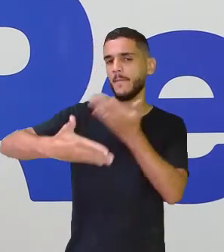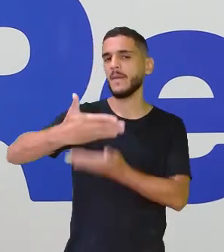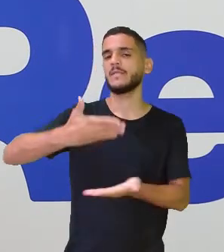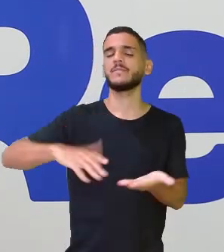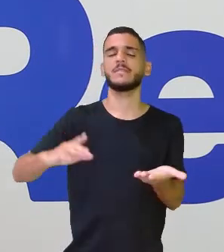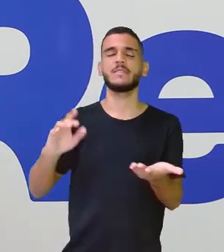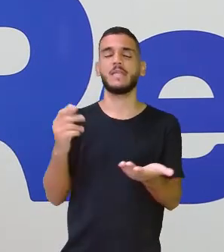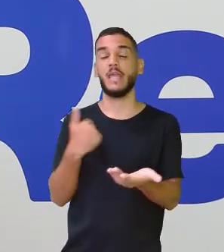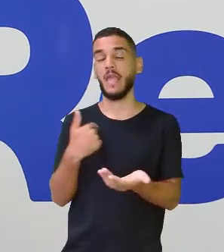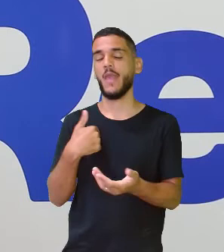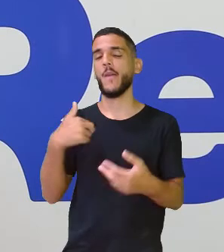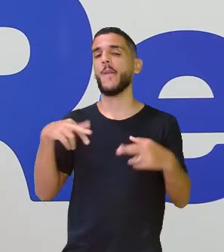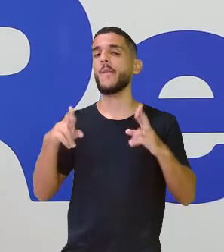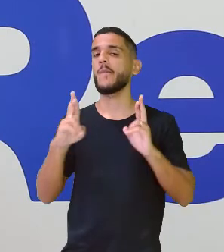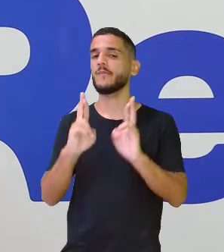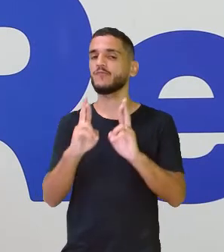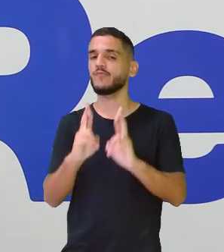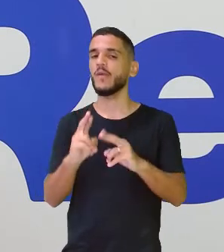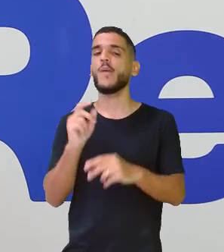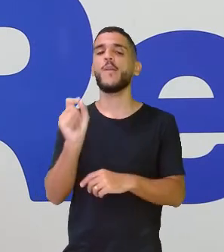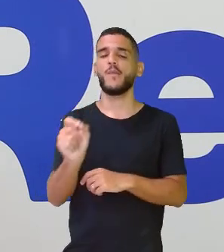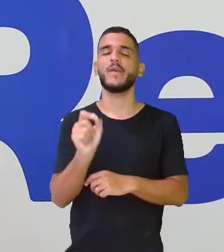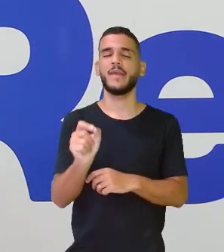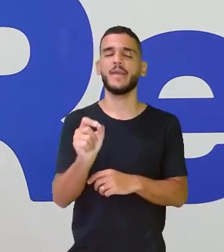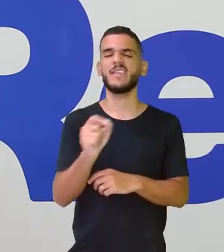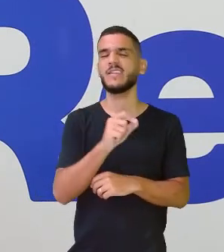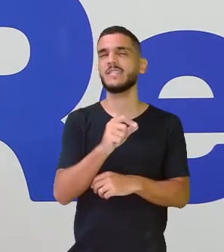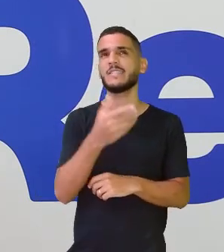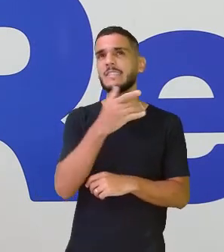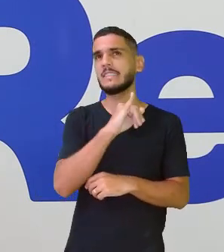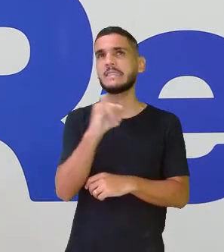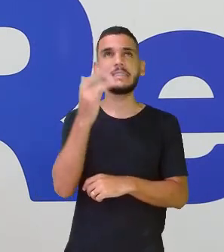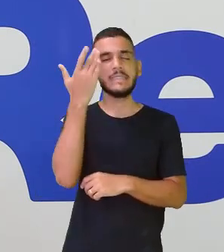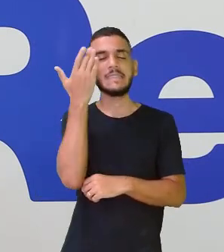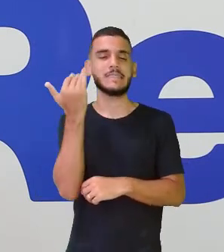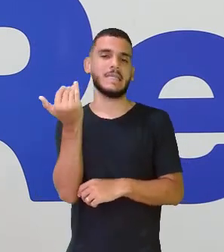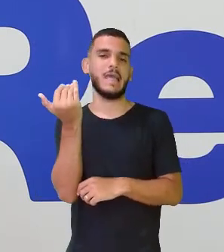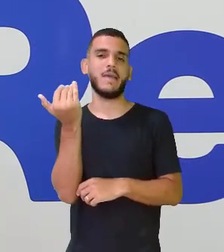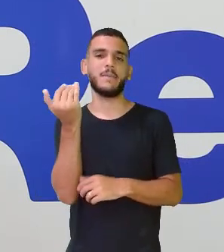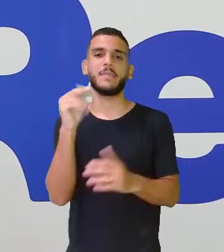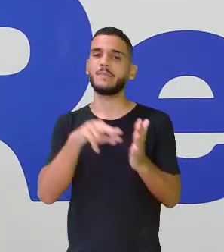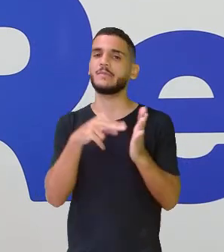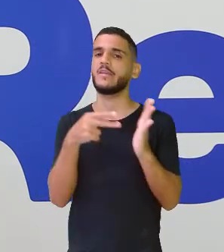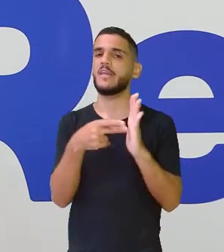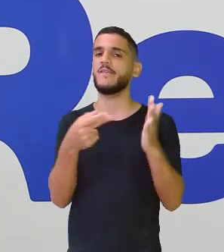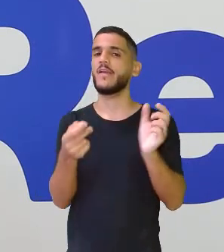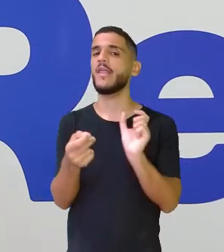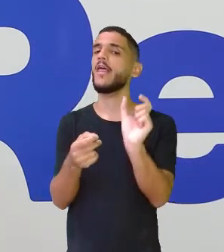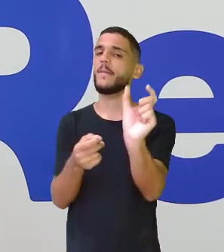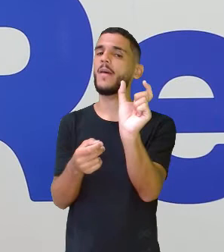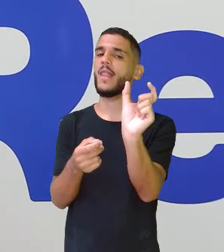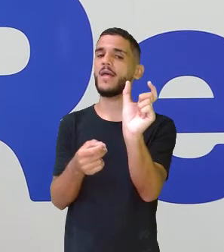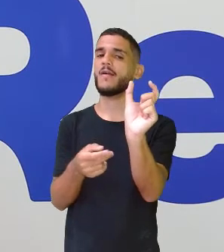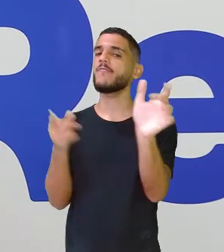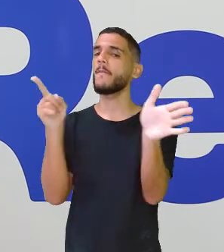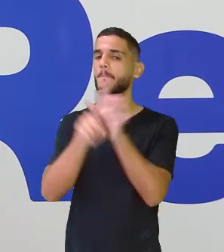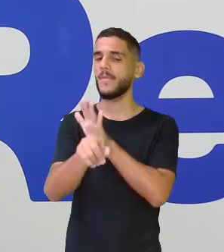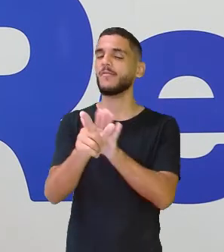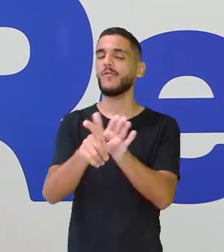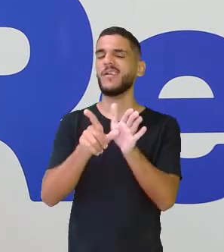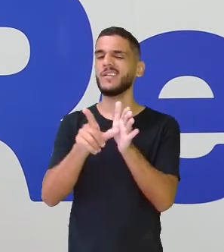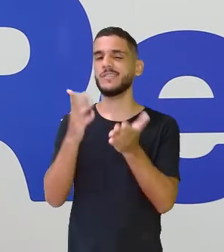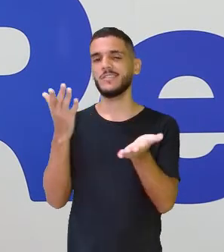aqui esperando para ver se eles sabem, né, de onde vem a palavra que você informou,